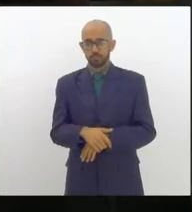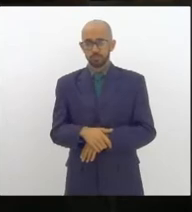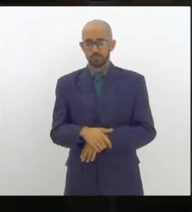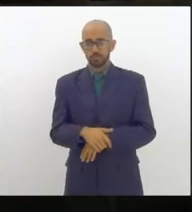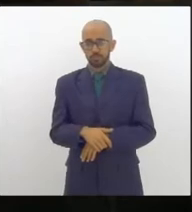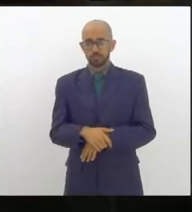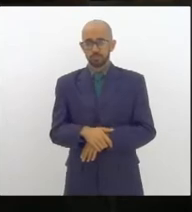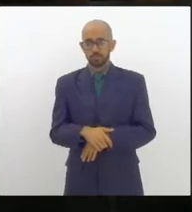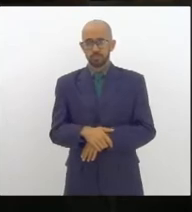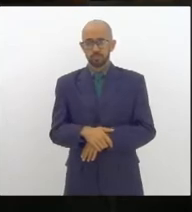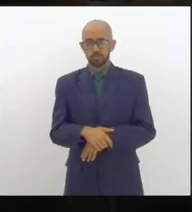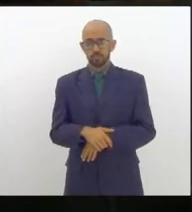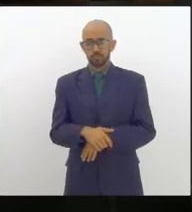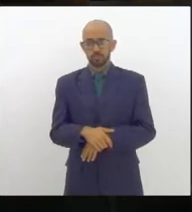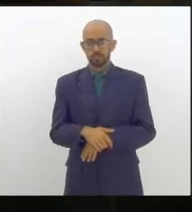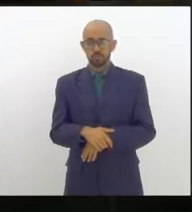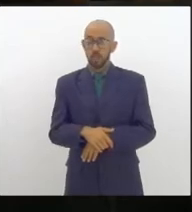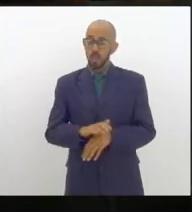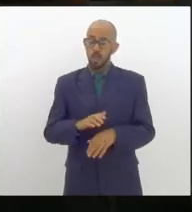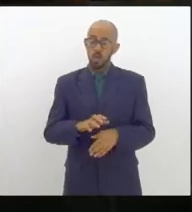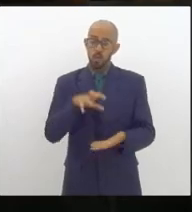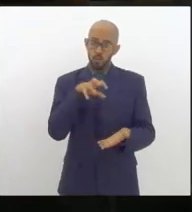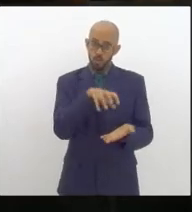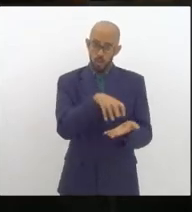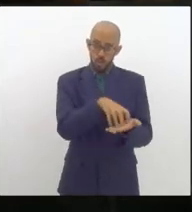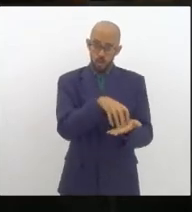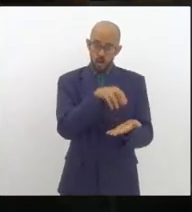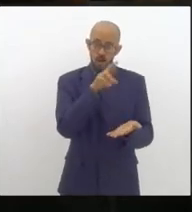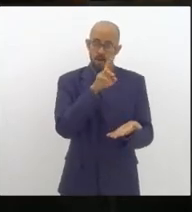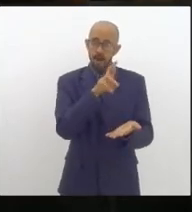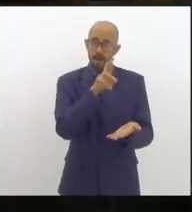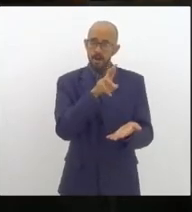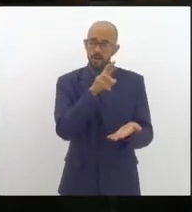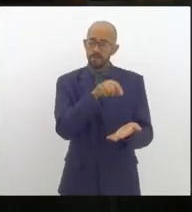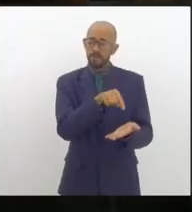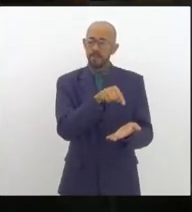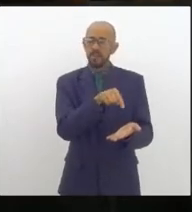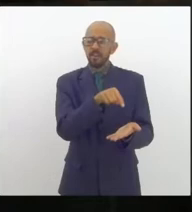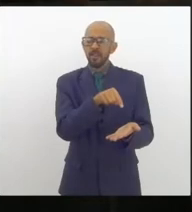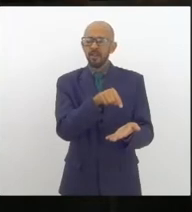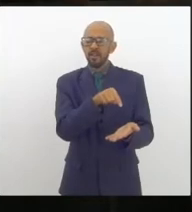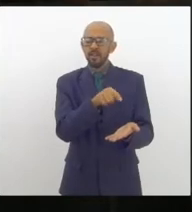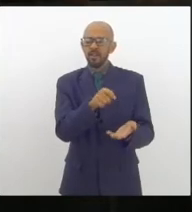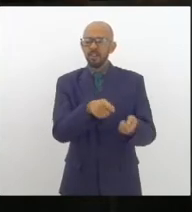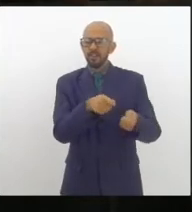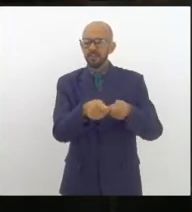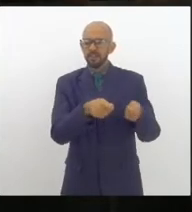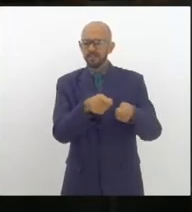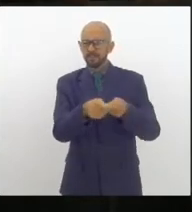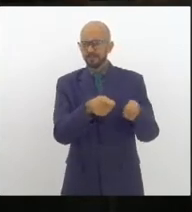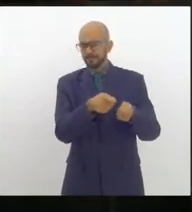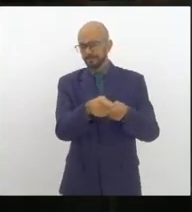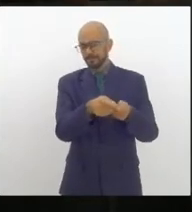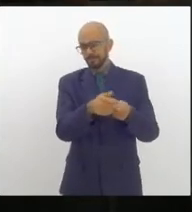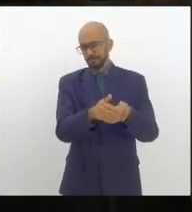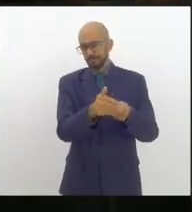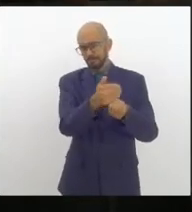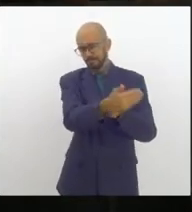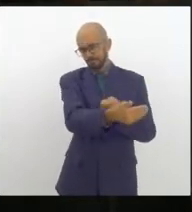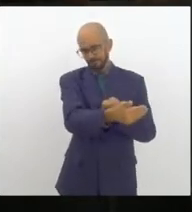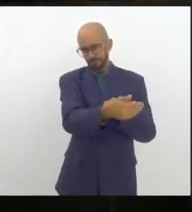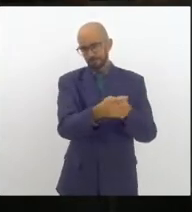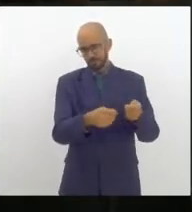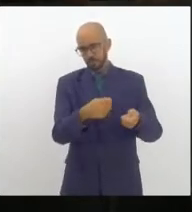é um dos órgãos responsáveis pelo controle externo da administração